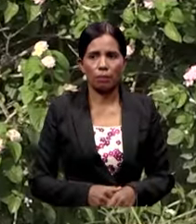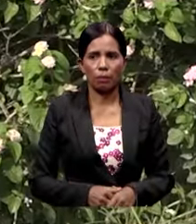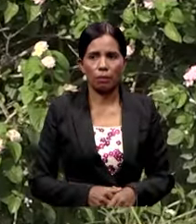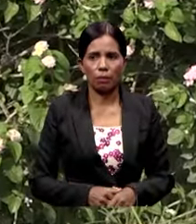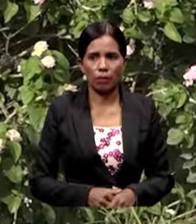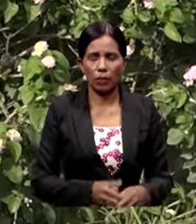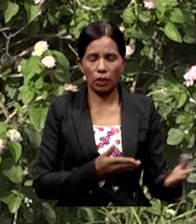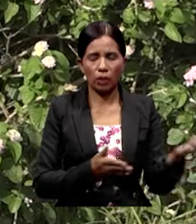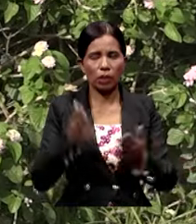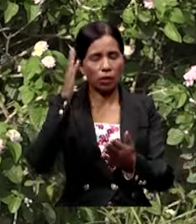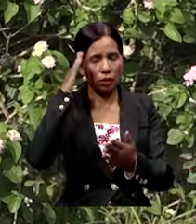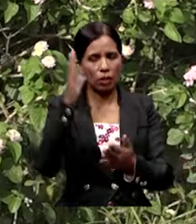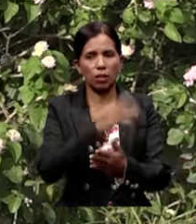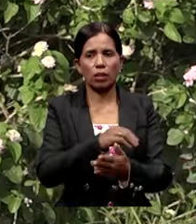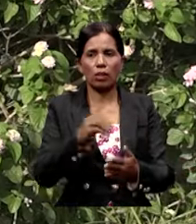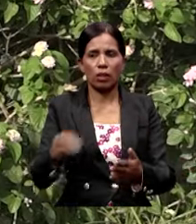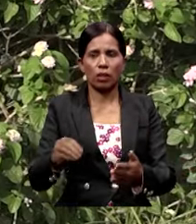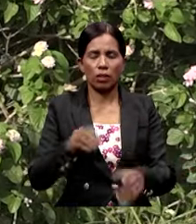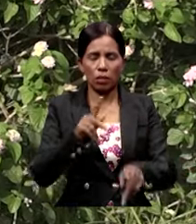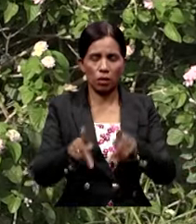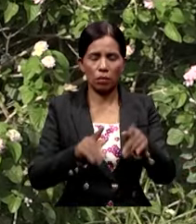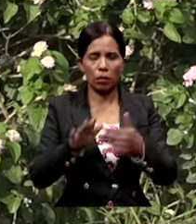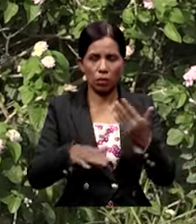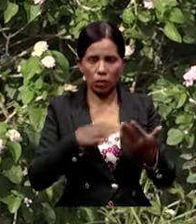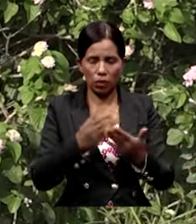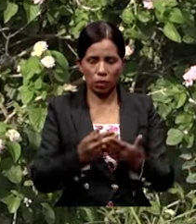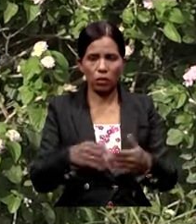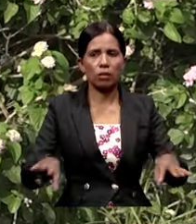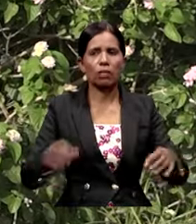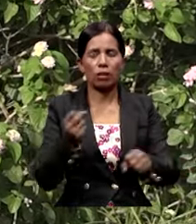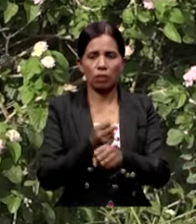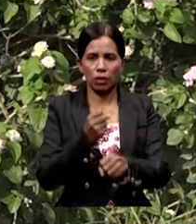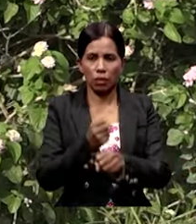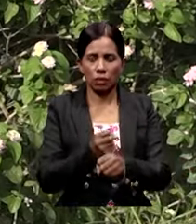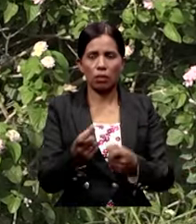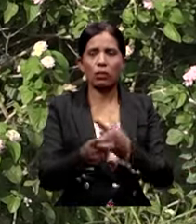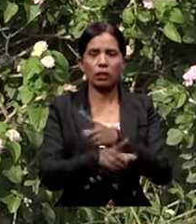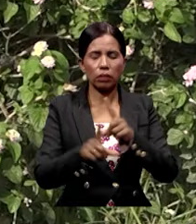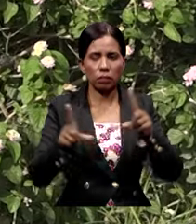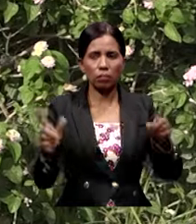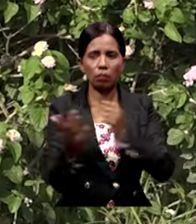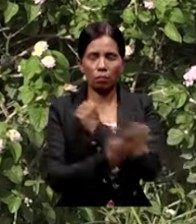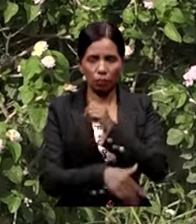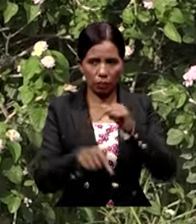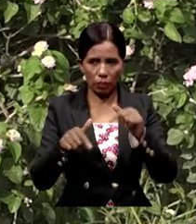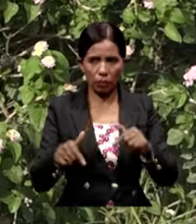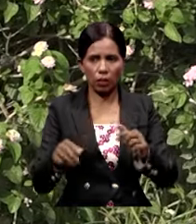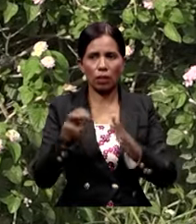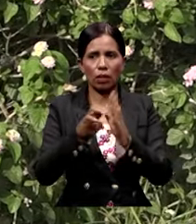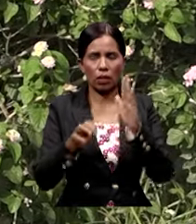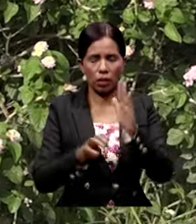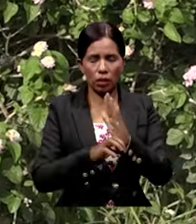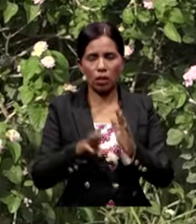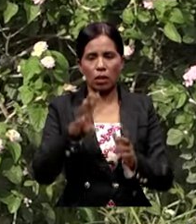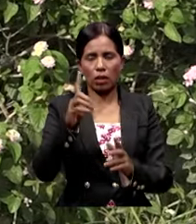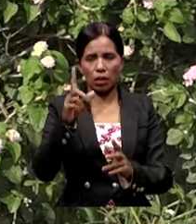Lori Hanoi no dignifica heroi no heroina sirhotu ne luta ba libertação patria irane, Estado República